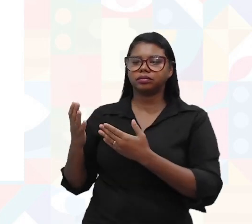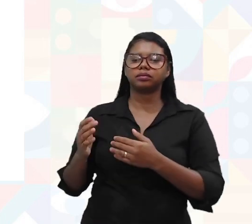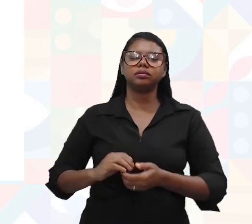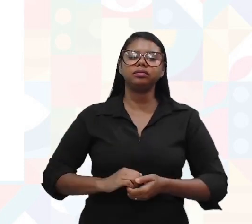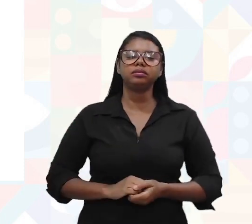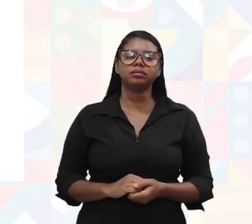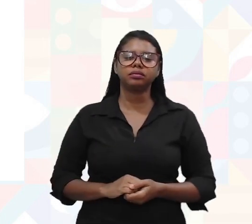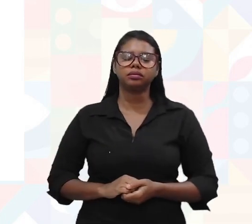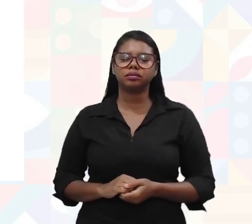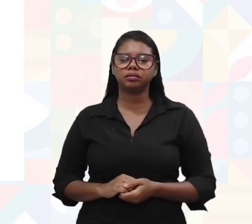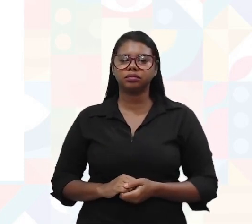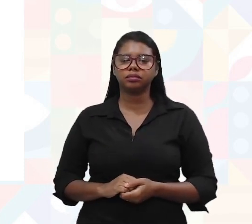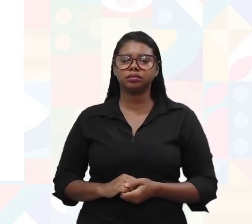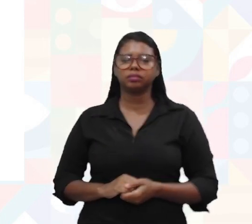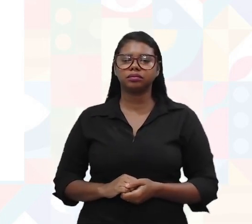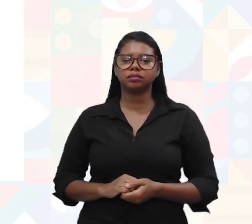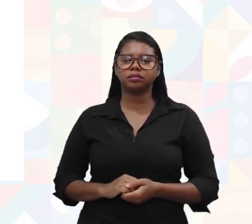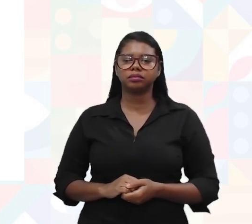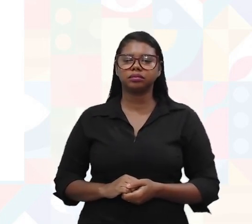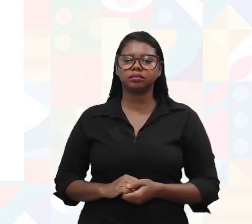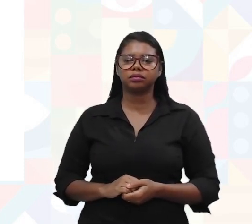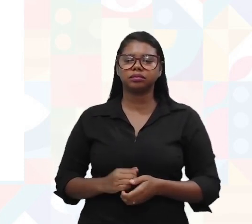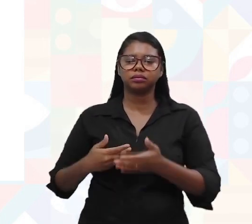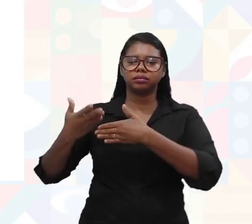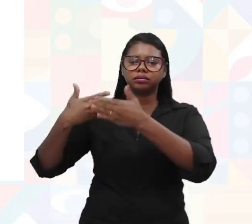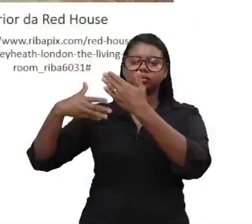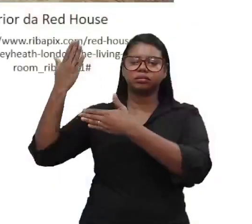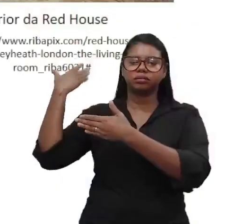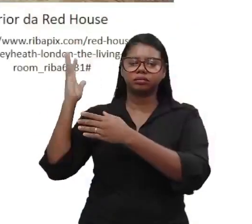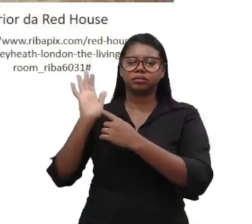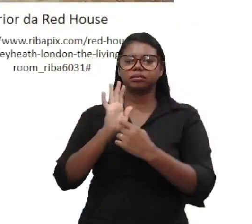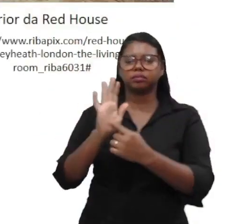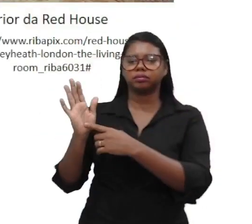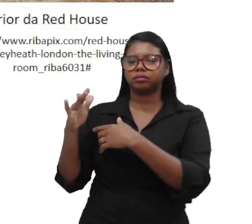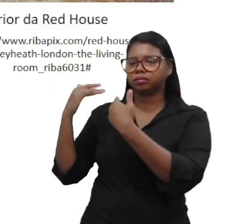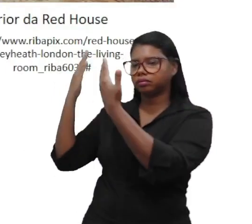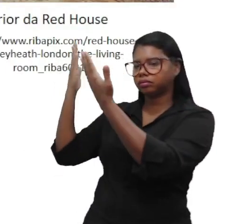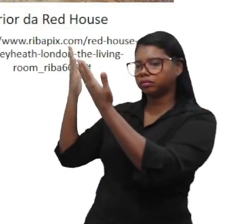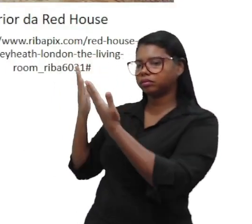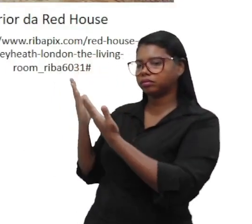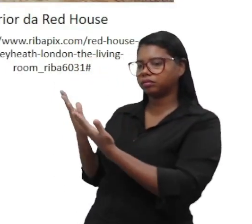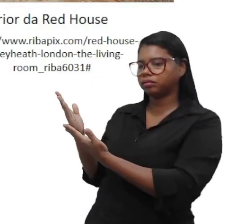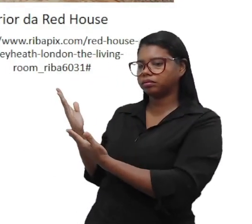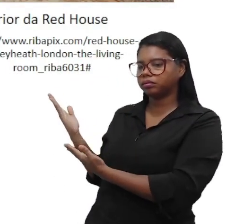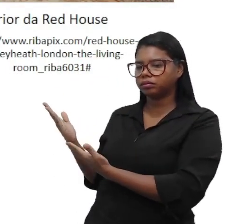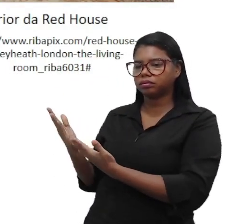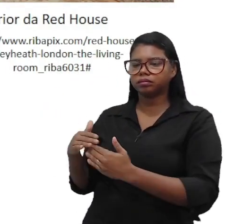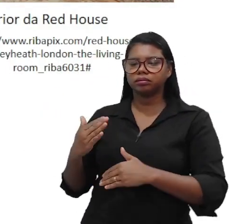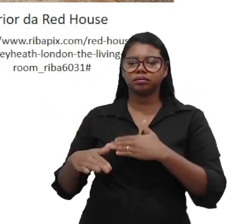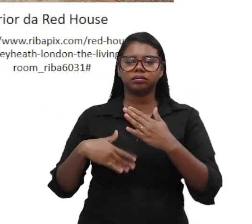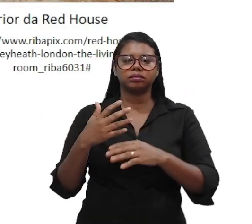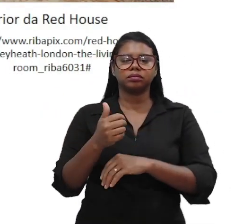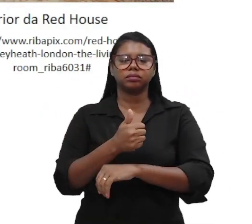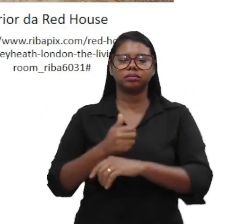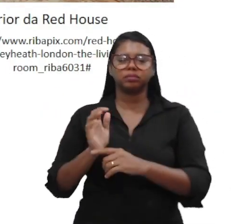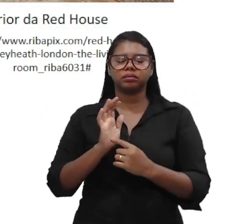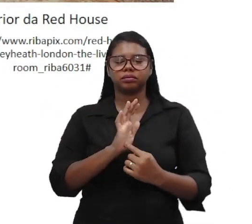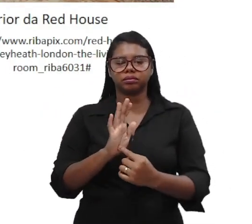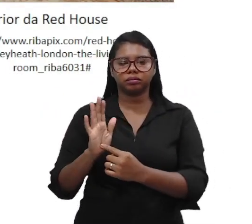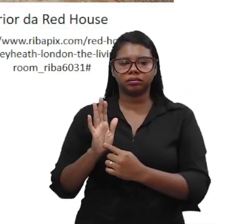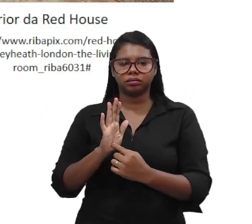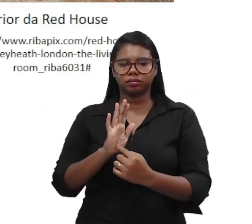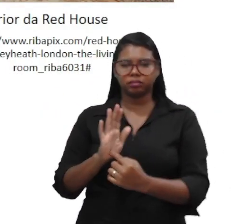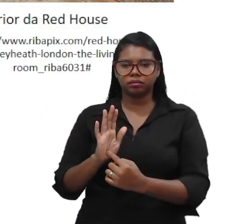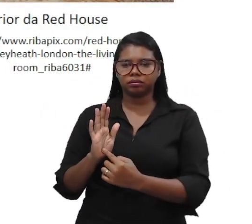importantes dessa época, que seria o movimento Arts and Crafts, né? Que foi desenvolvido por Morris Ruskin e